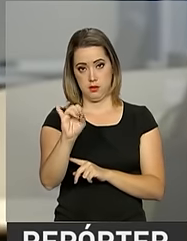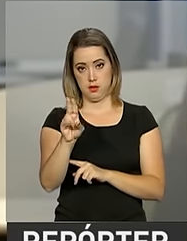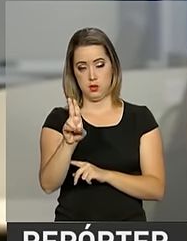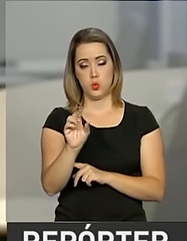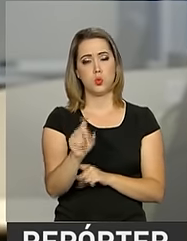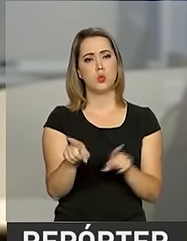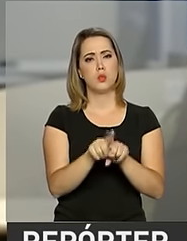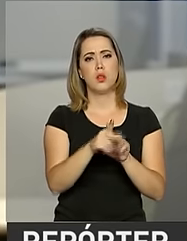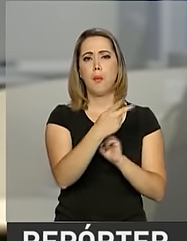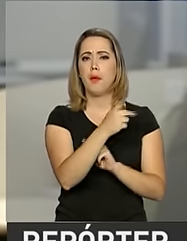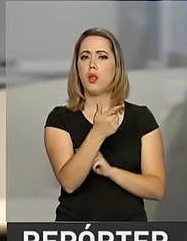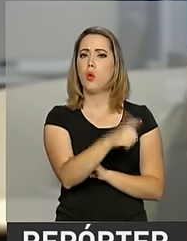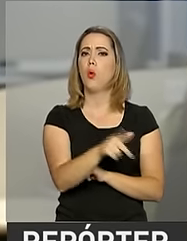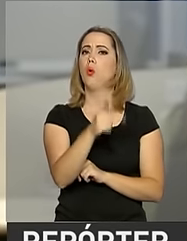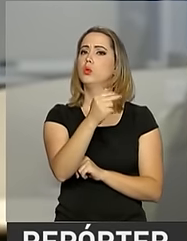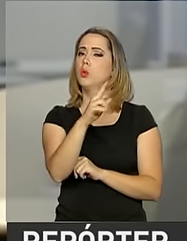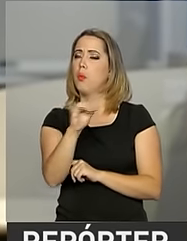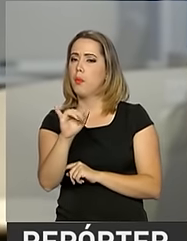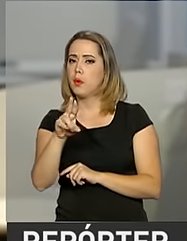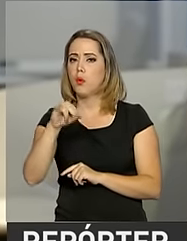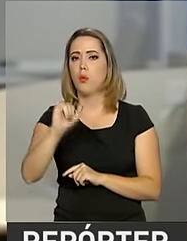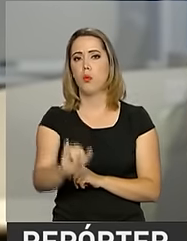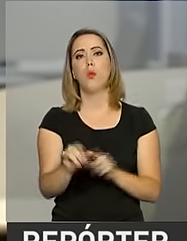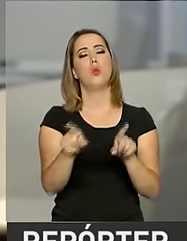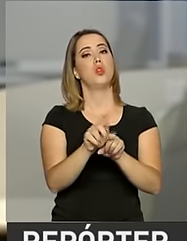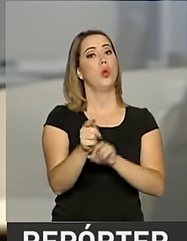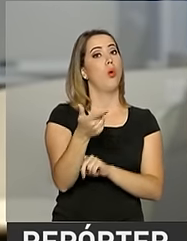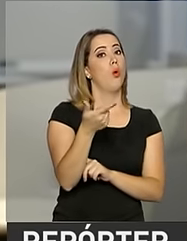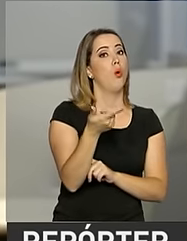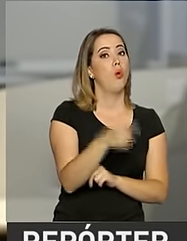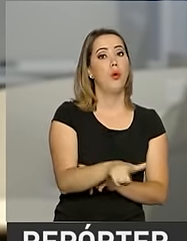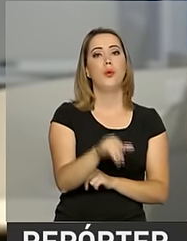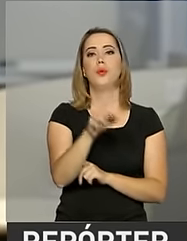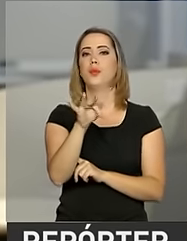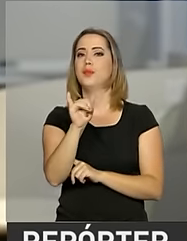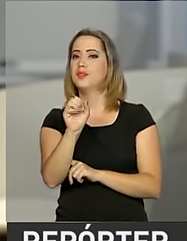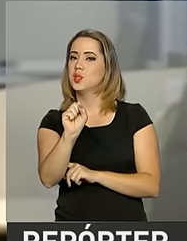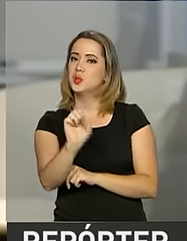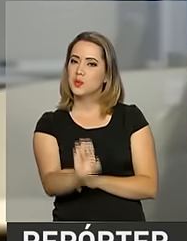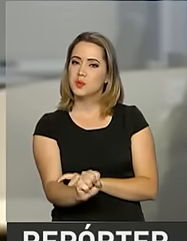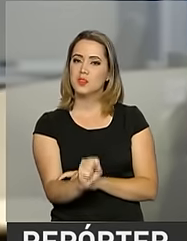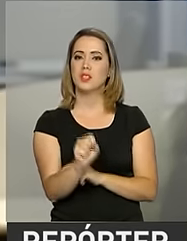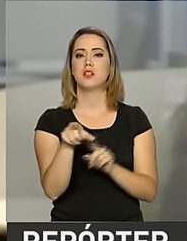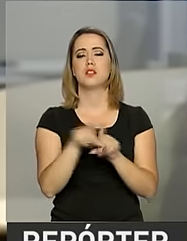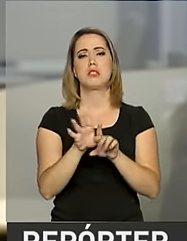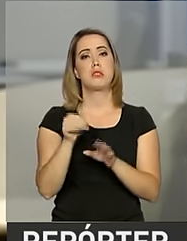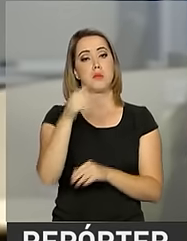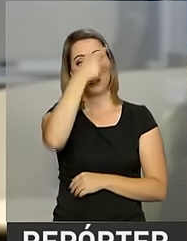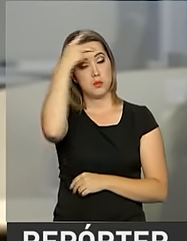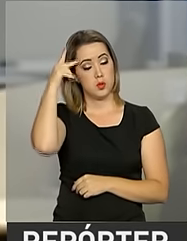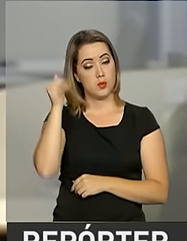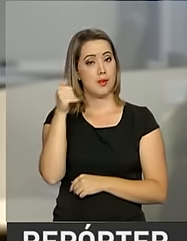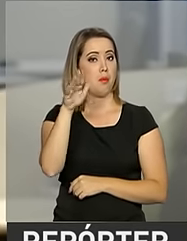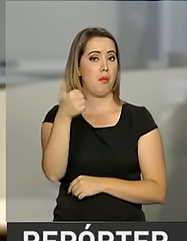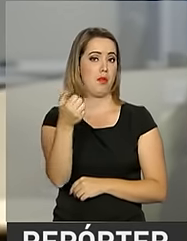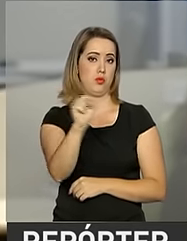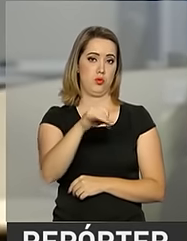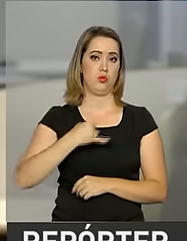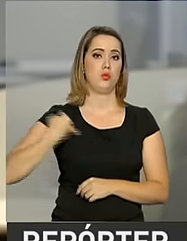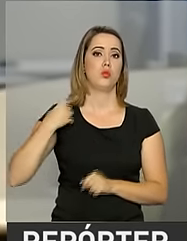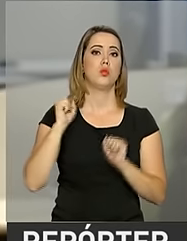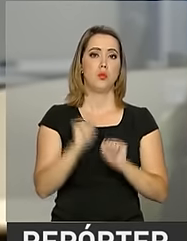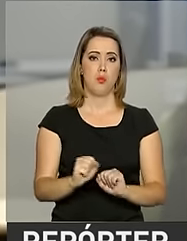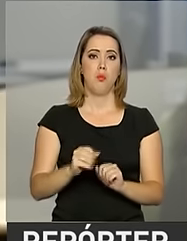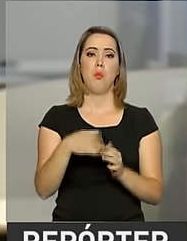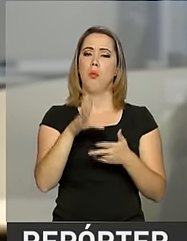ProUni, e para participar do Fundo de Financiamento Estudantil, o FIES. Ainda, os candidatos com mais de 18 anos podem usar o exame para